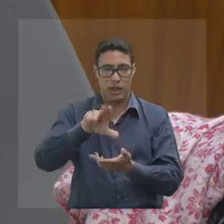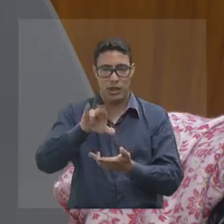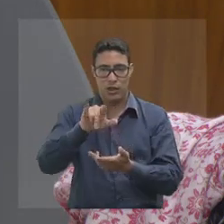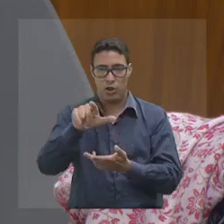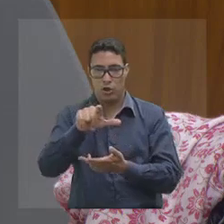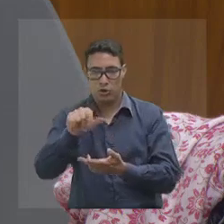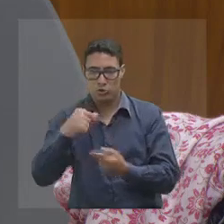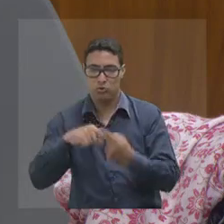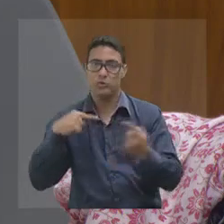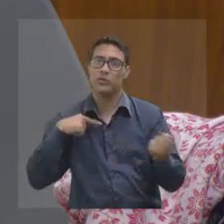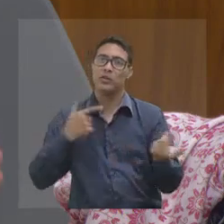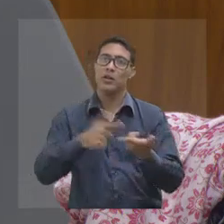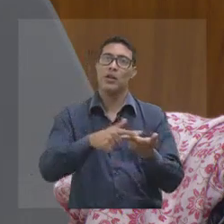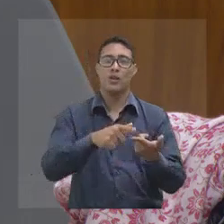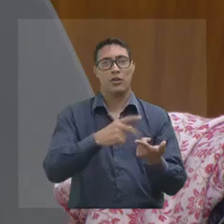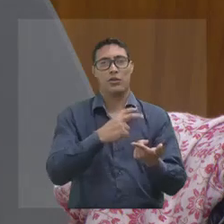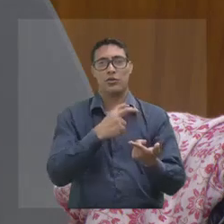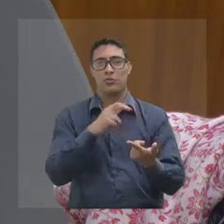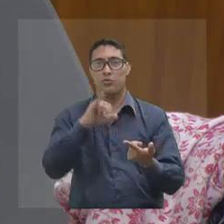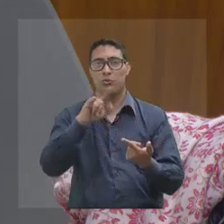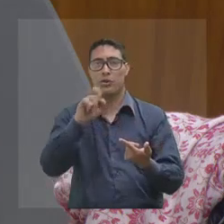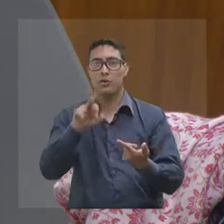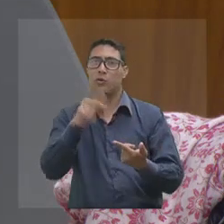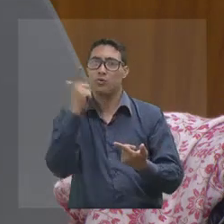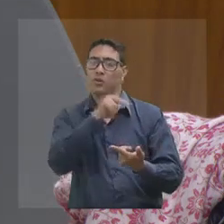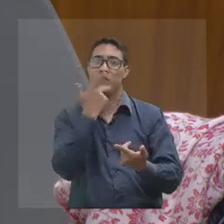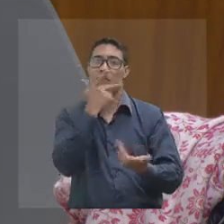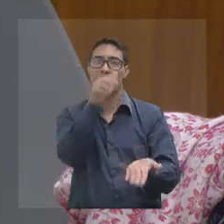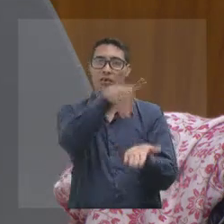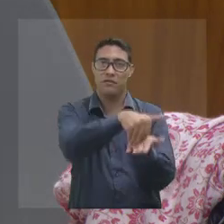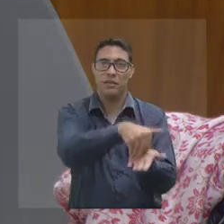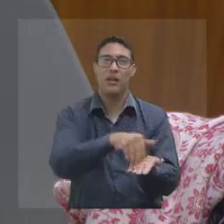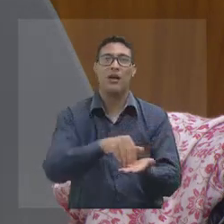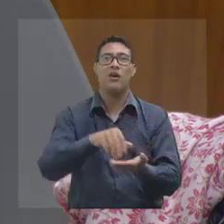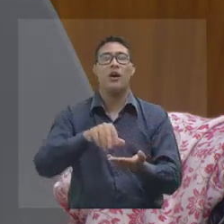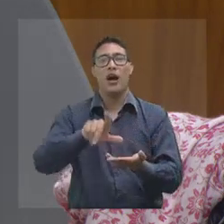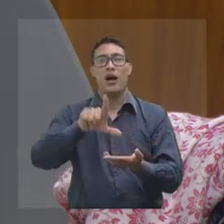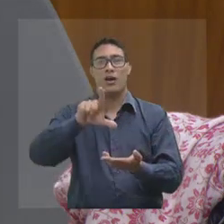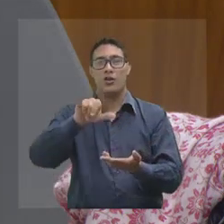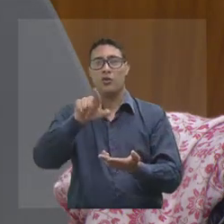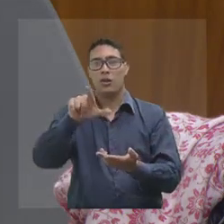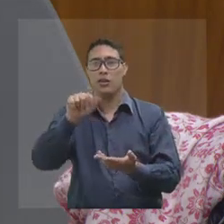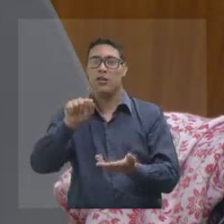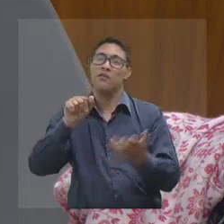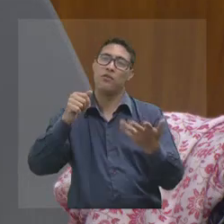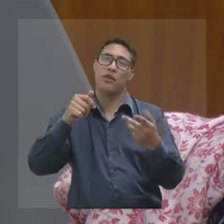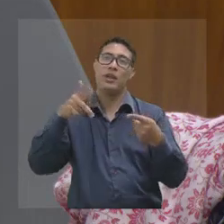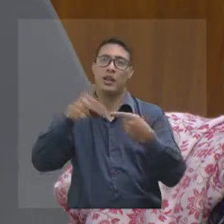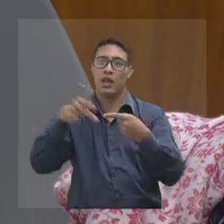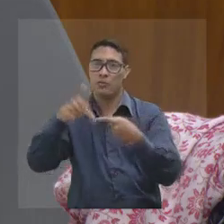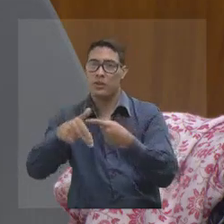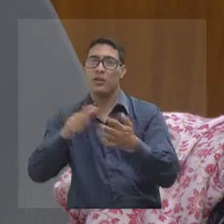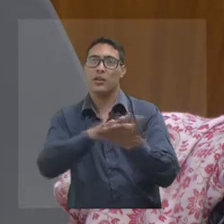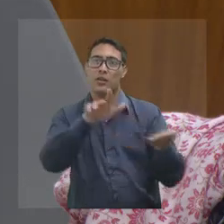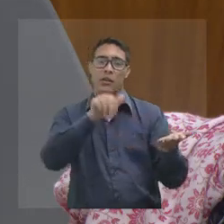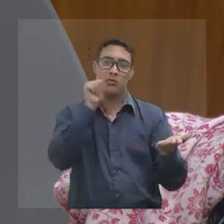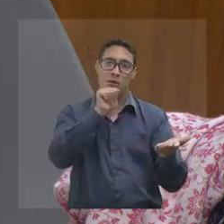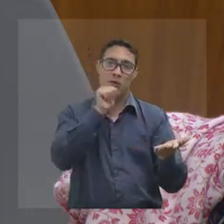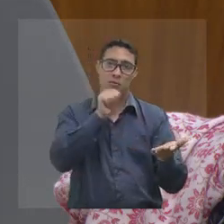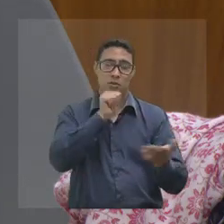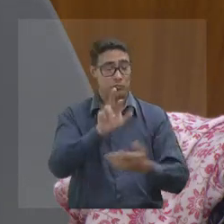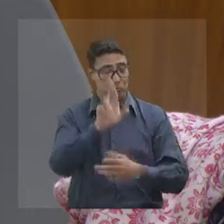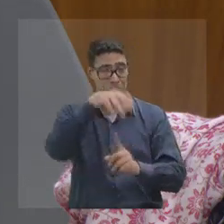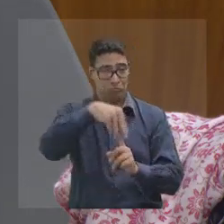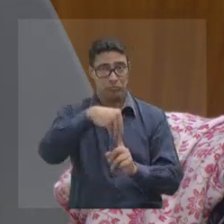secretário então o secretário igoreto conseguiu falar até o final a Luísa foi interrompido o tempo inteiro a senhora é uma mulher em posição de poder